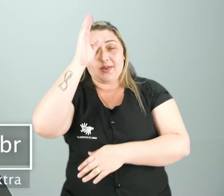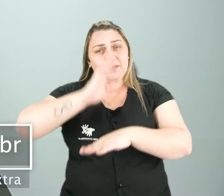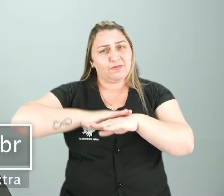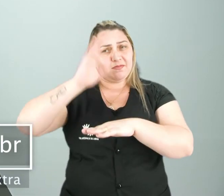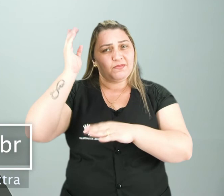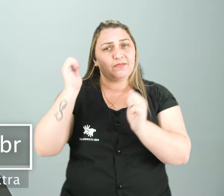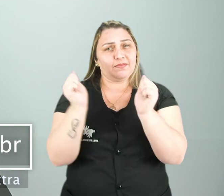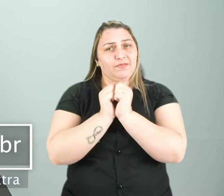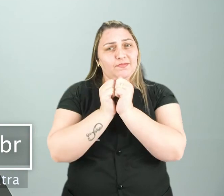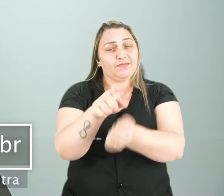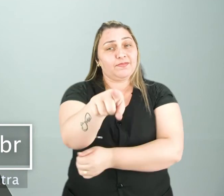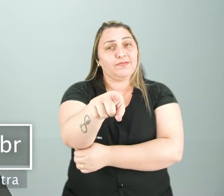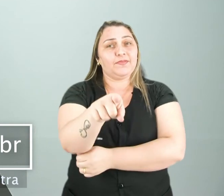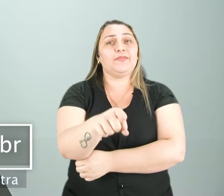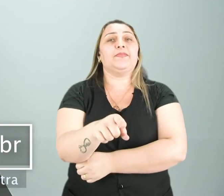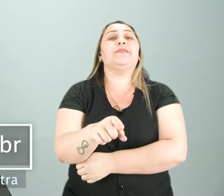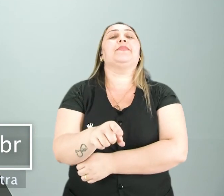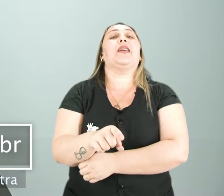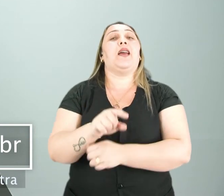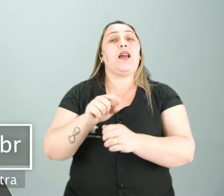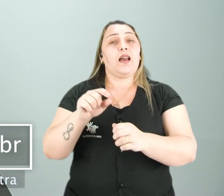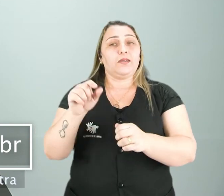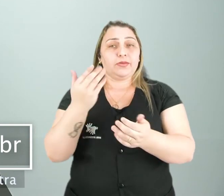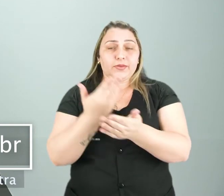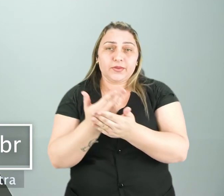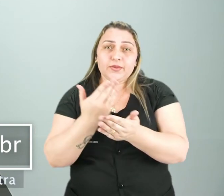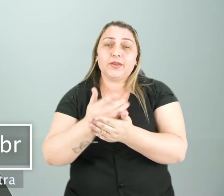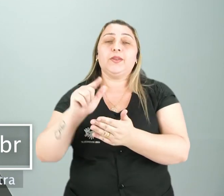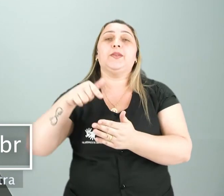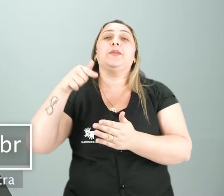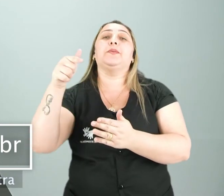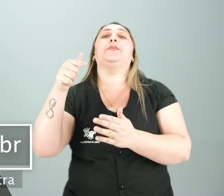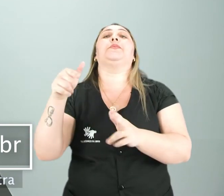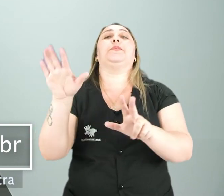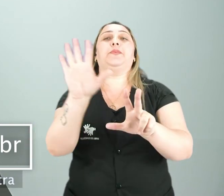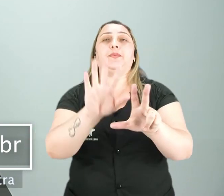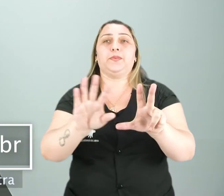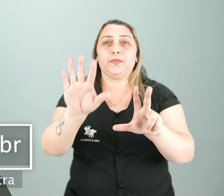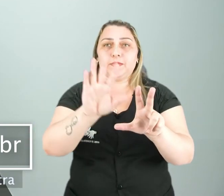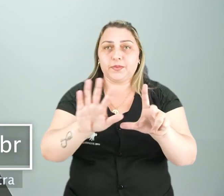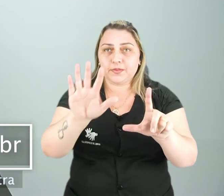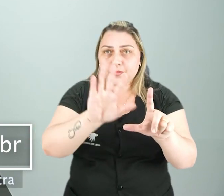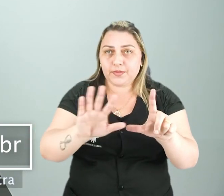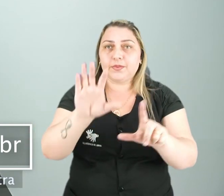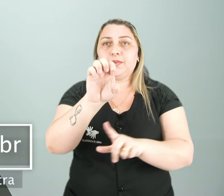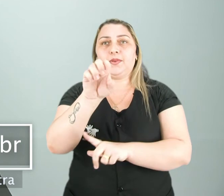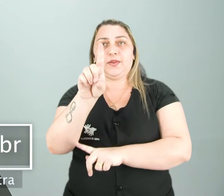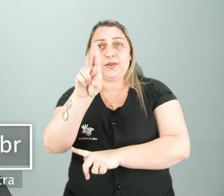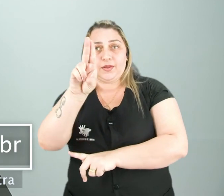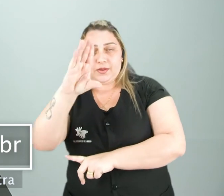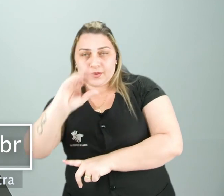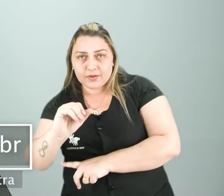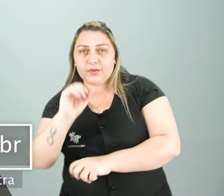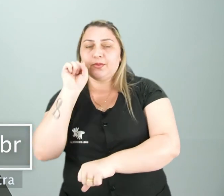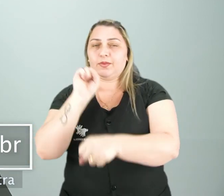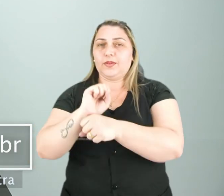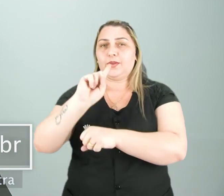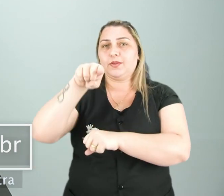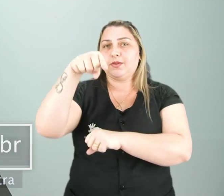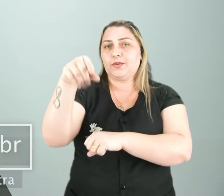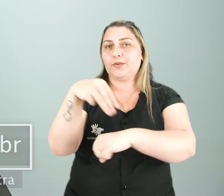muito mais com você. Para acessar esta aula e outras, acesse a plataforma Eduque. Eu te espero